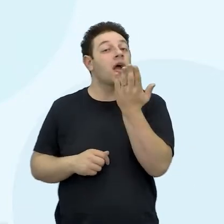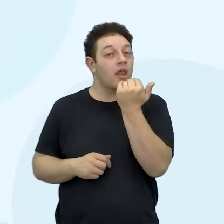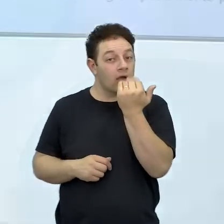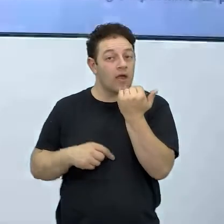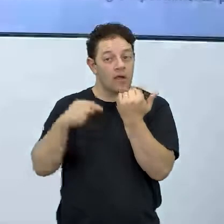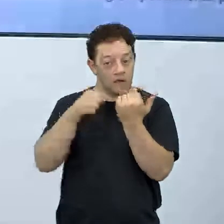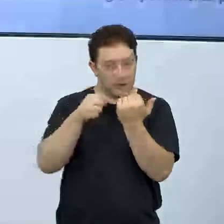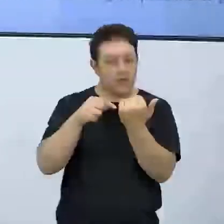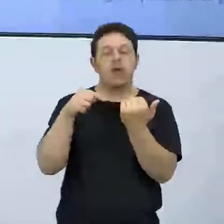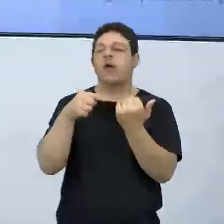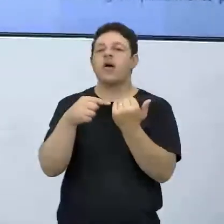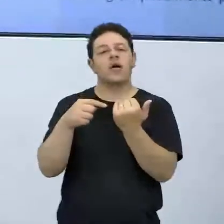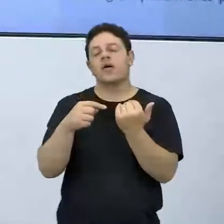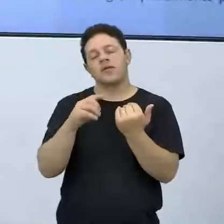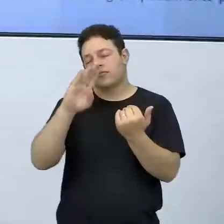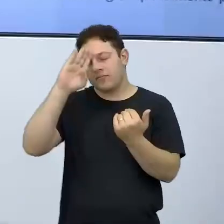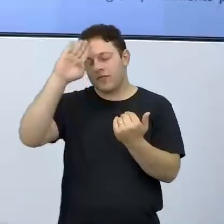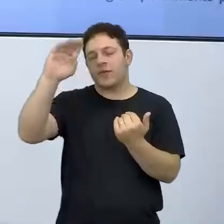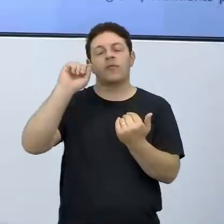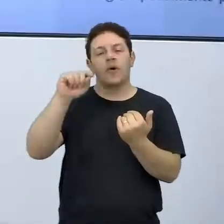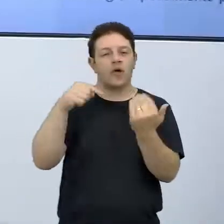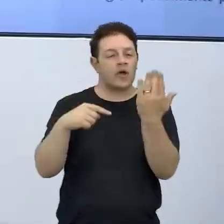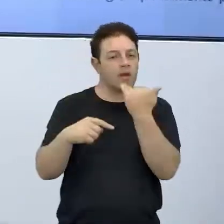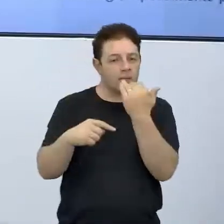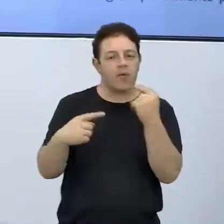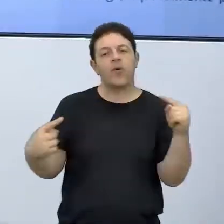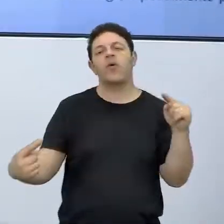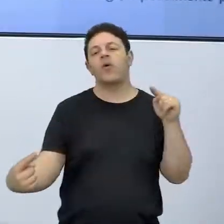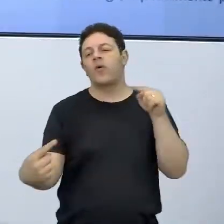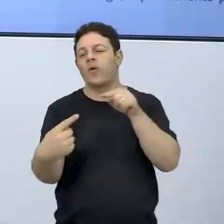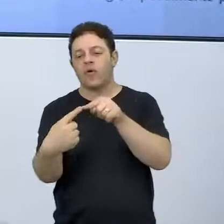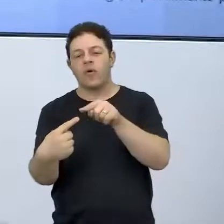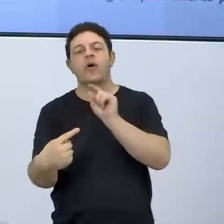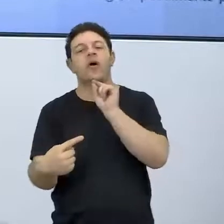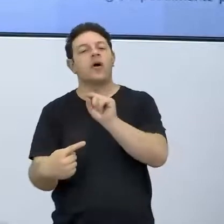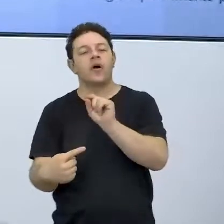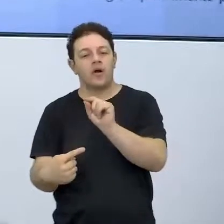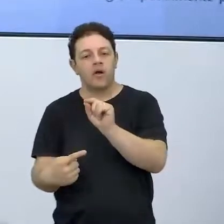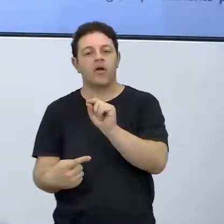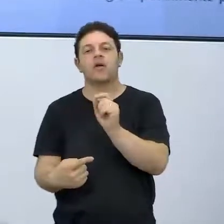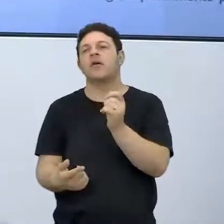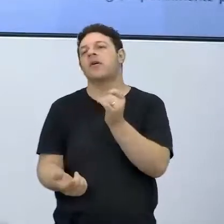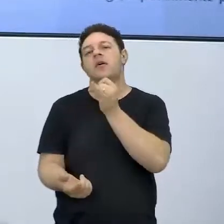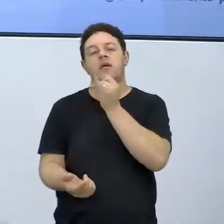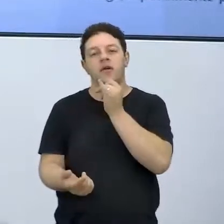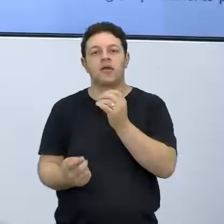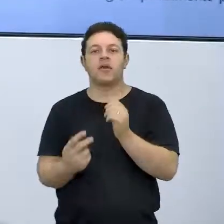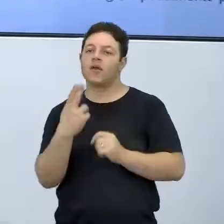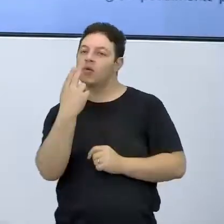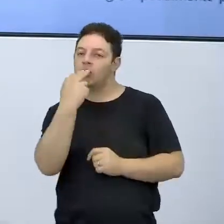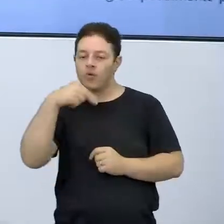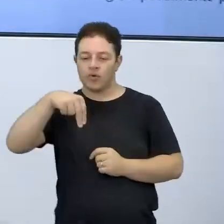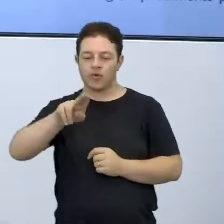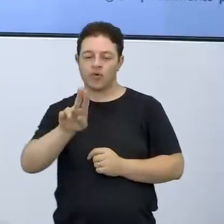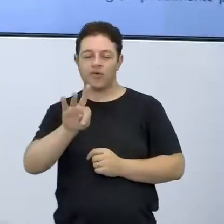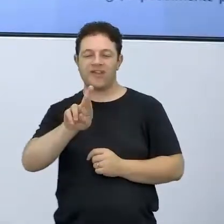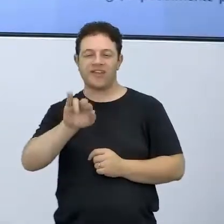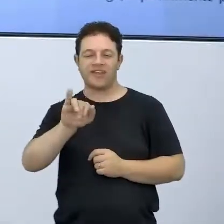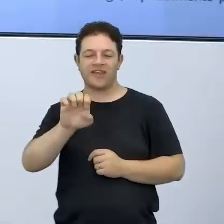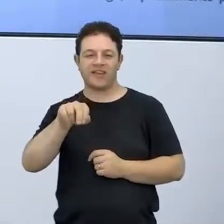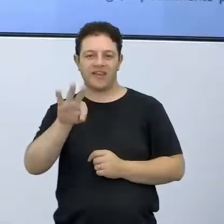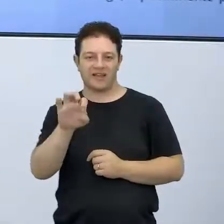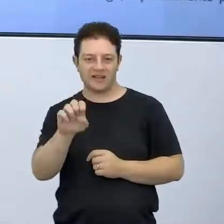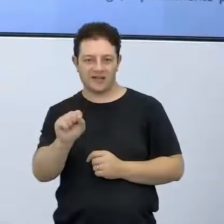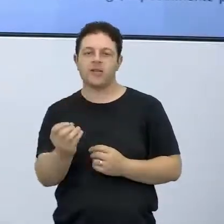alimentação está diretamente relacionado, né, ao consumo de nutrientes e ao consumo aí